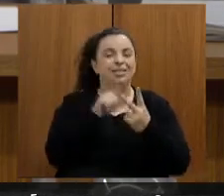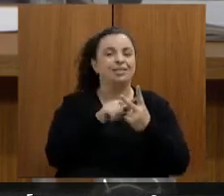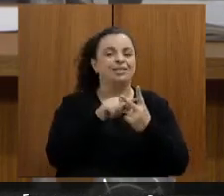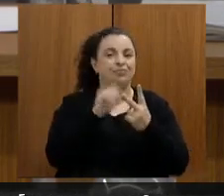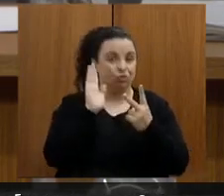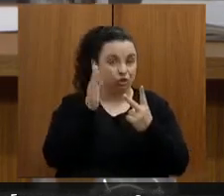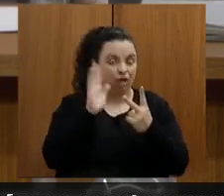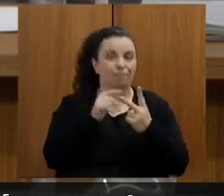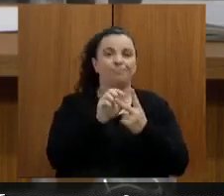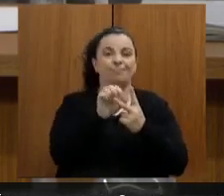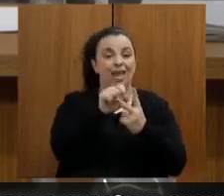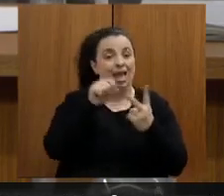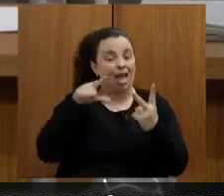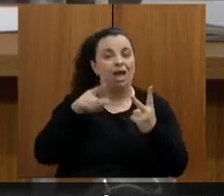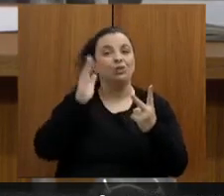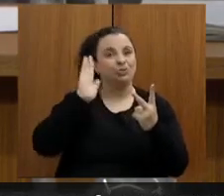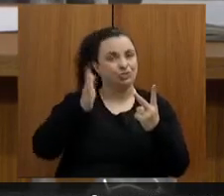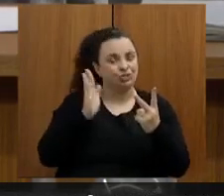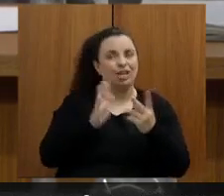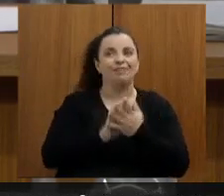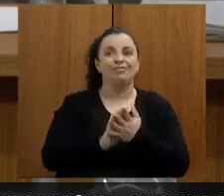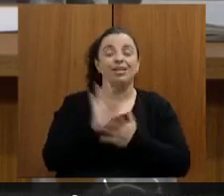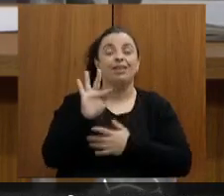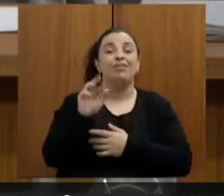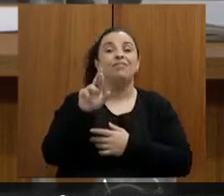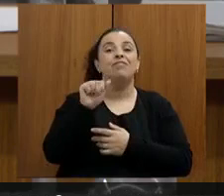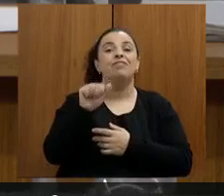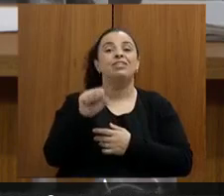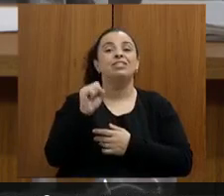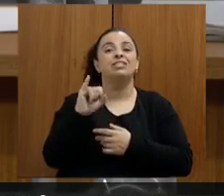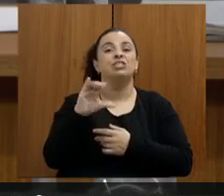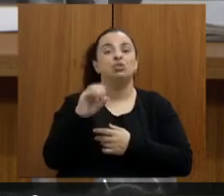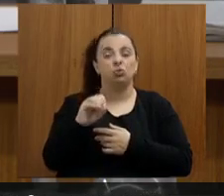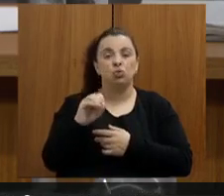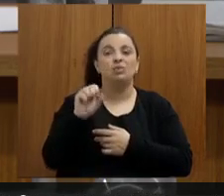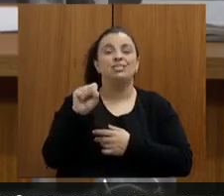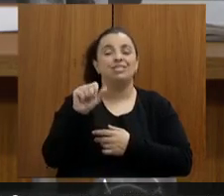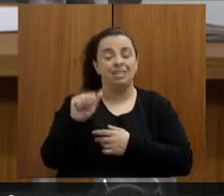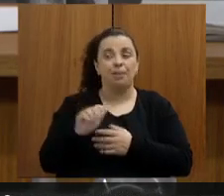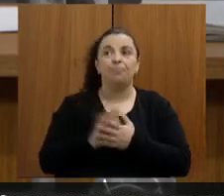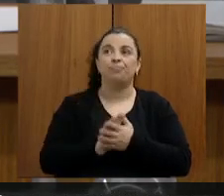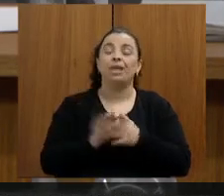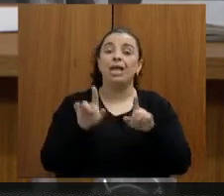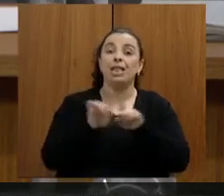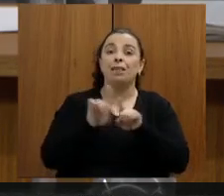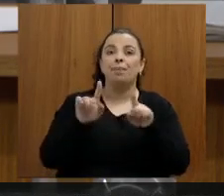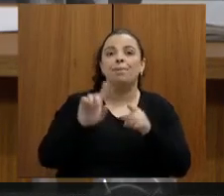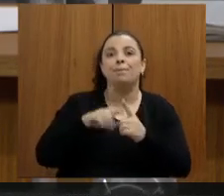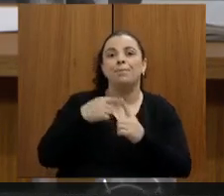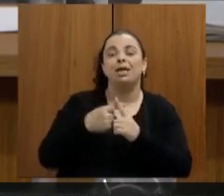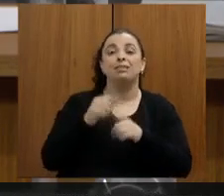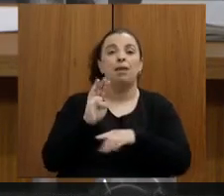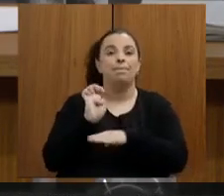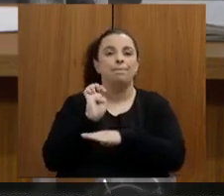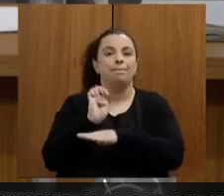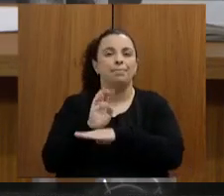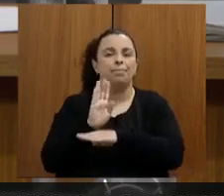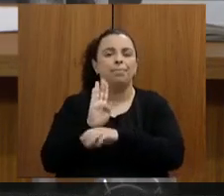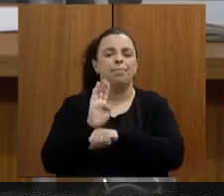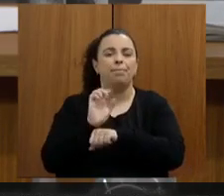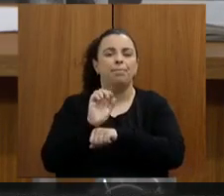Sá ainda inauguramos nesse ano Betim inauguramos Bocaiuva inauguramos